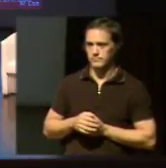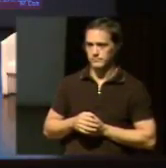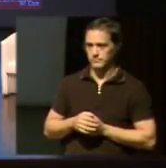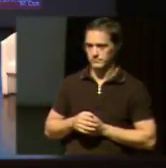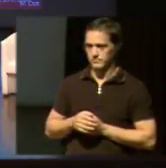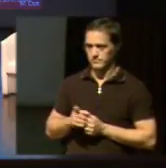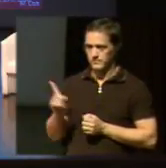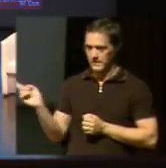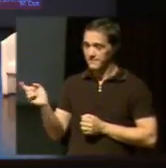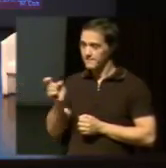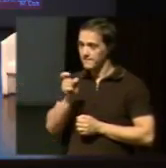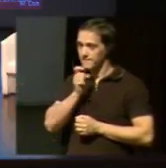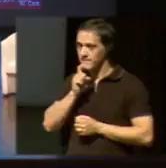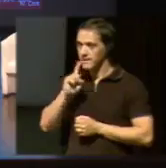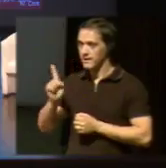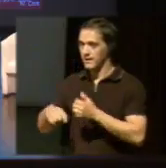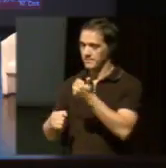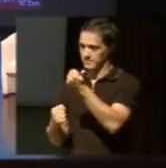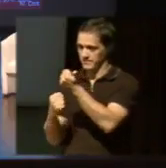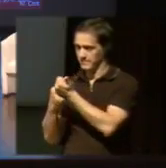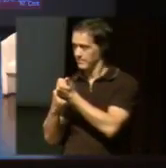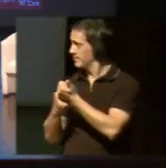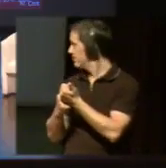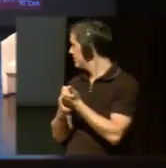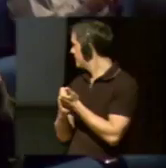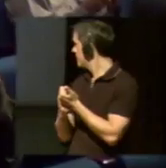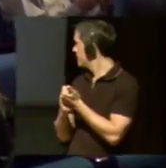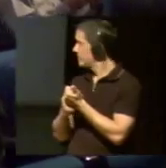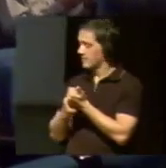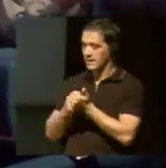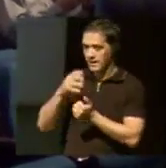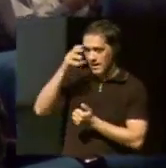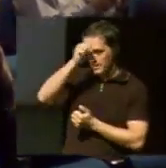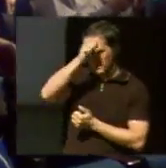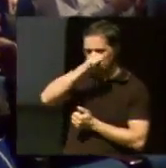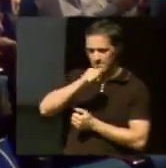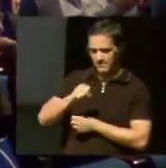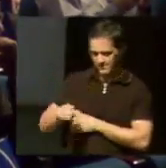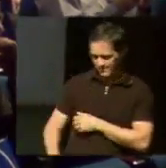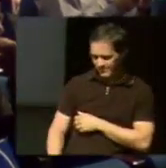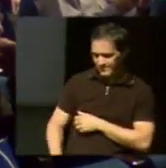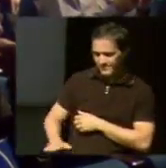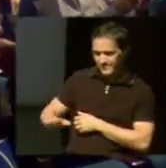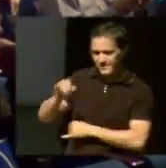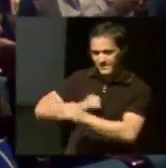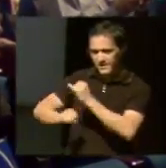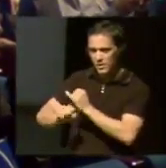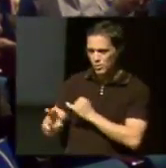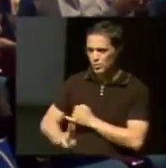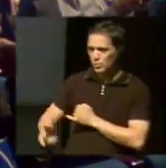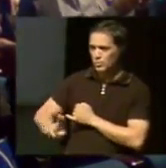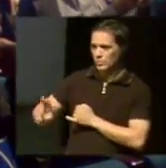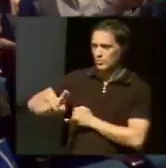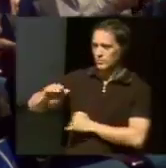esses em verde são os mensageiros que aprenderam a lidar com a internet muito cedo.